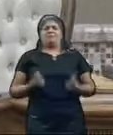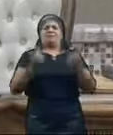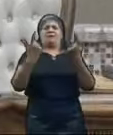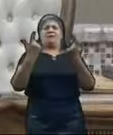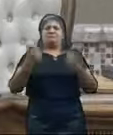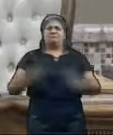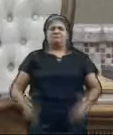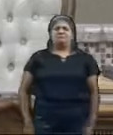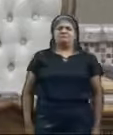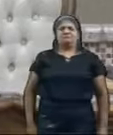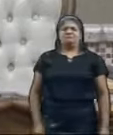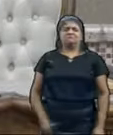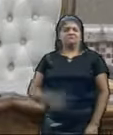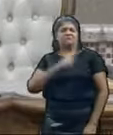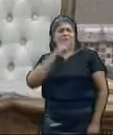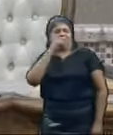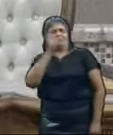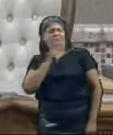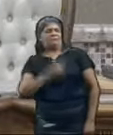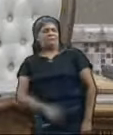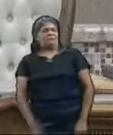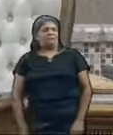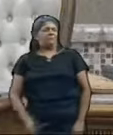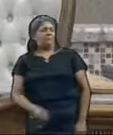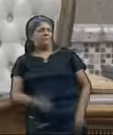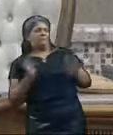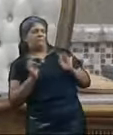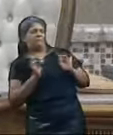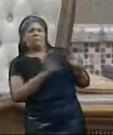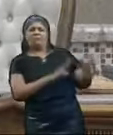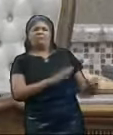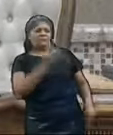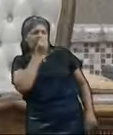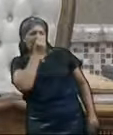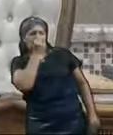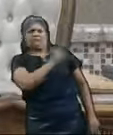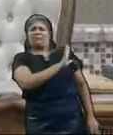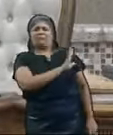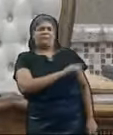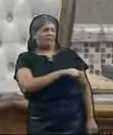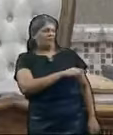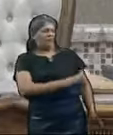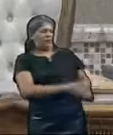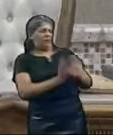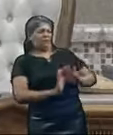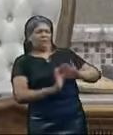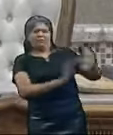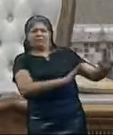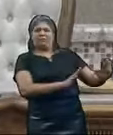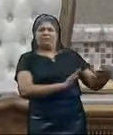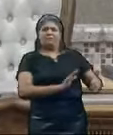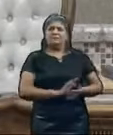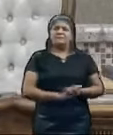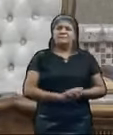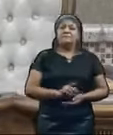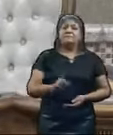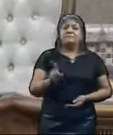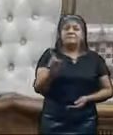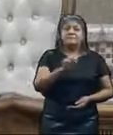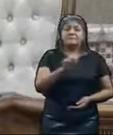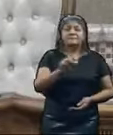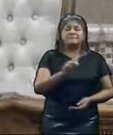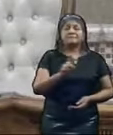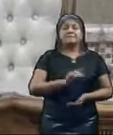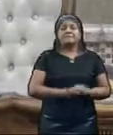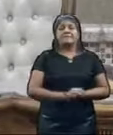mensagem diferente dizendo ao contrário dessa característica marcante da sociedade o mundo a humanidade eu